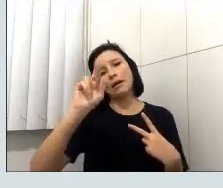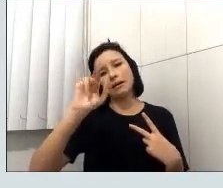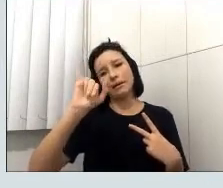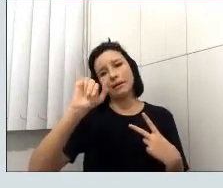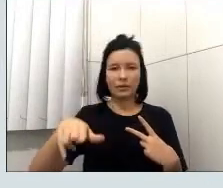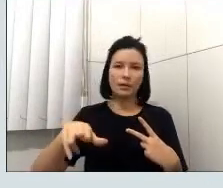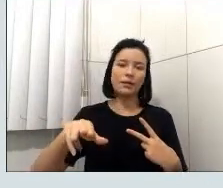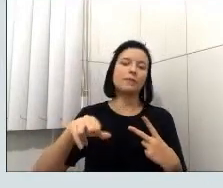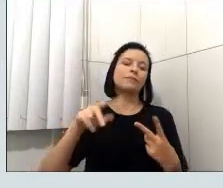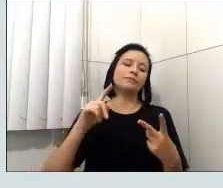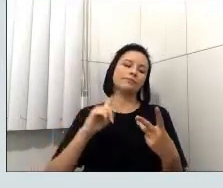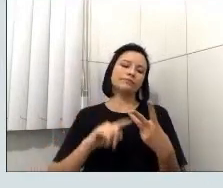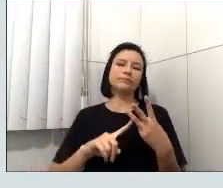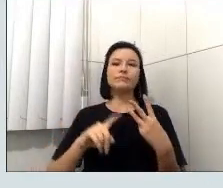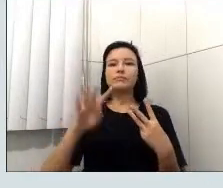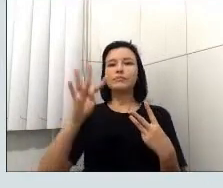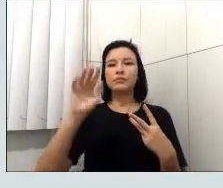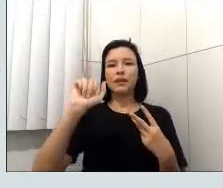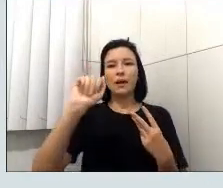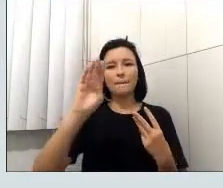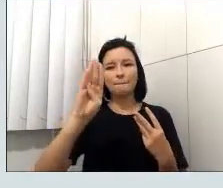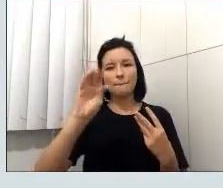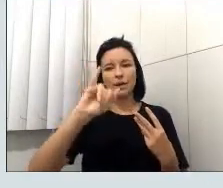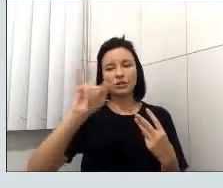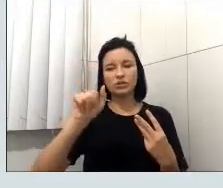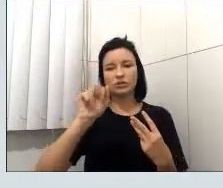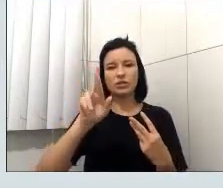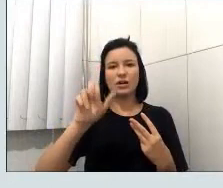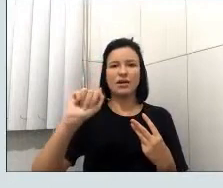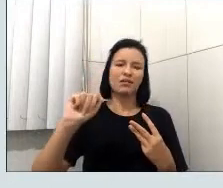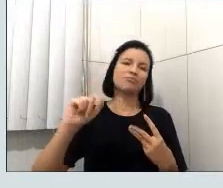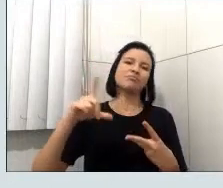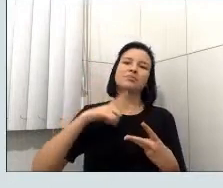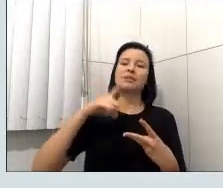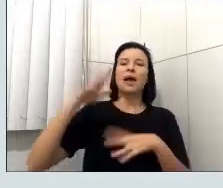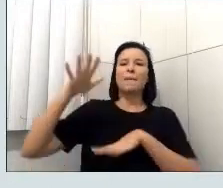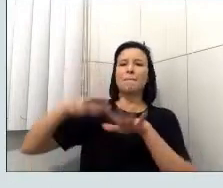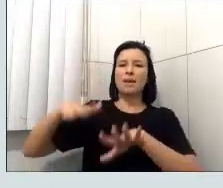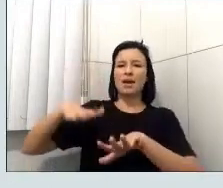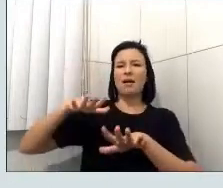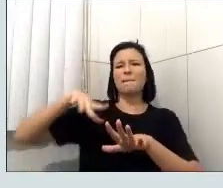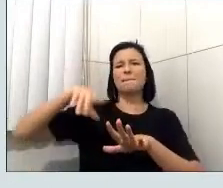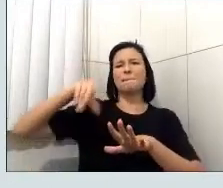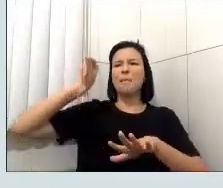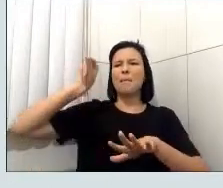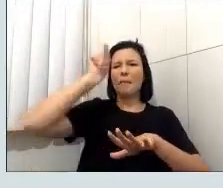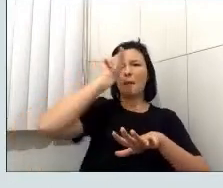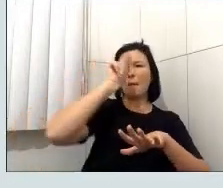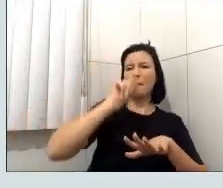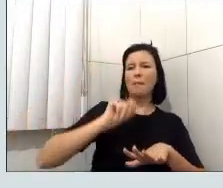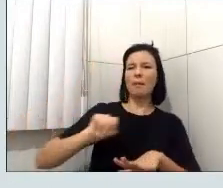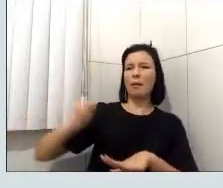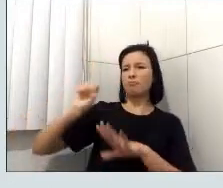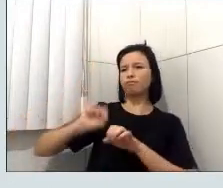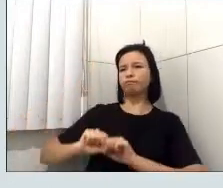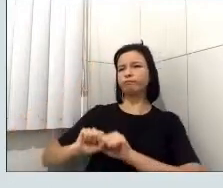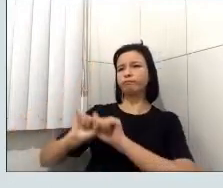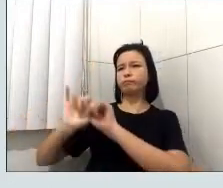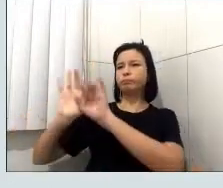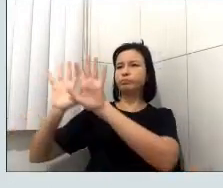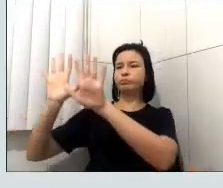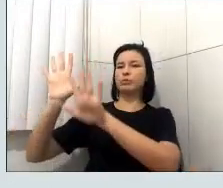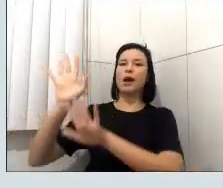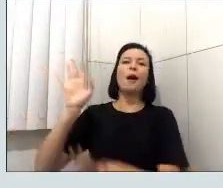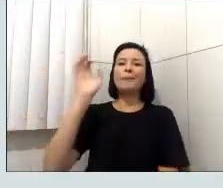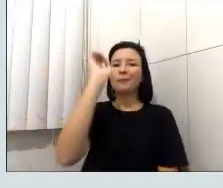diversas regiões no litoral brasileiro. Esses foram os primeiros índios que tiveram